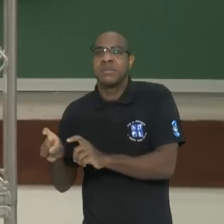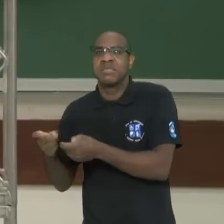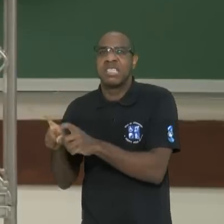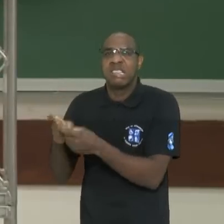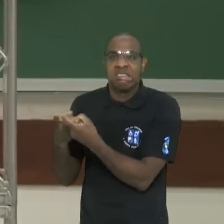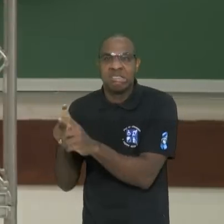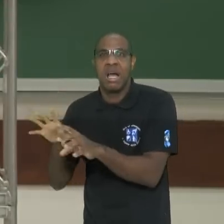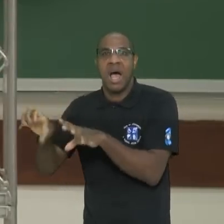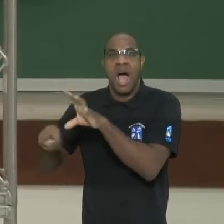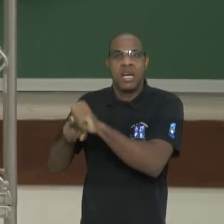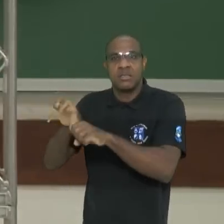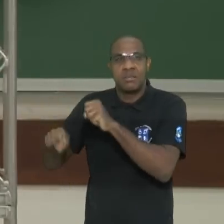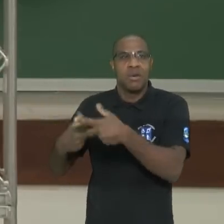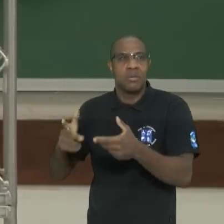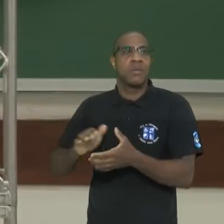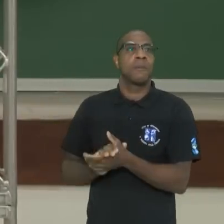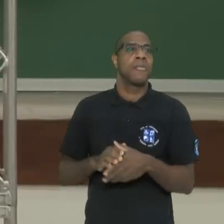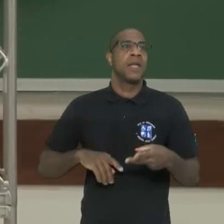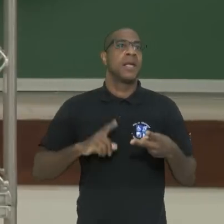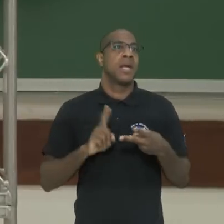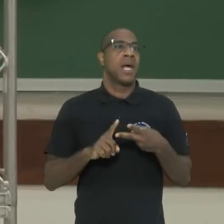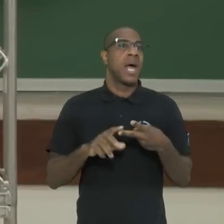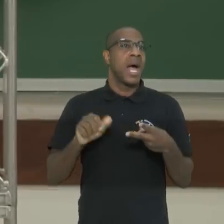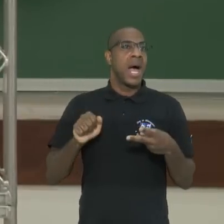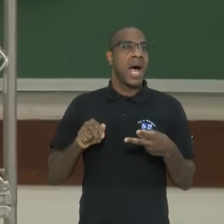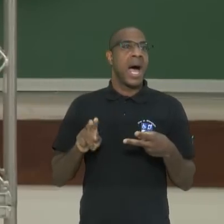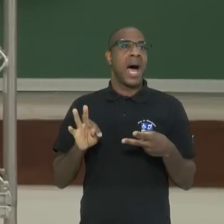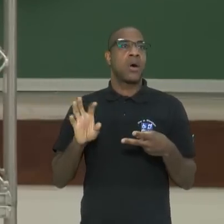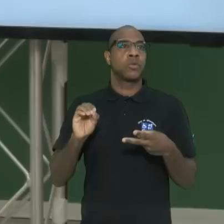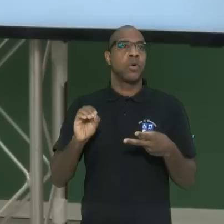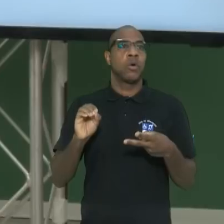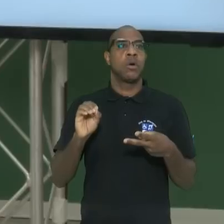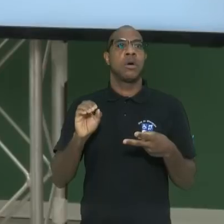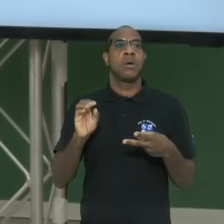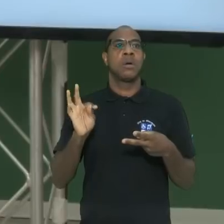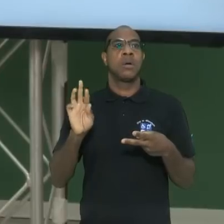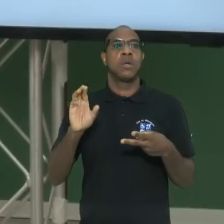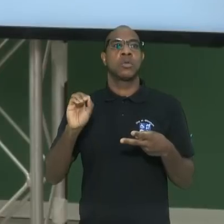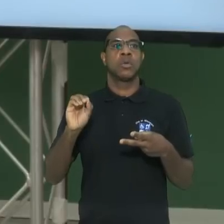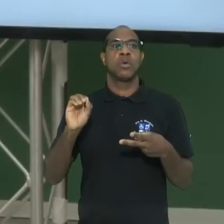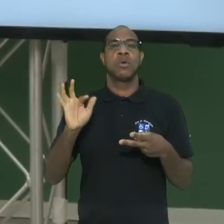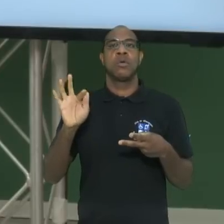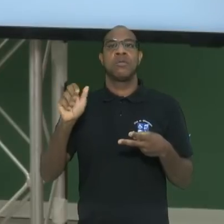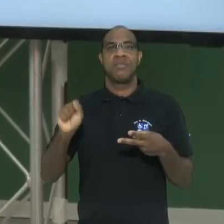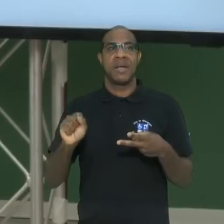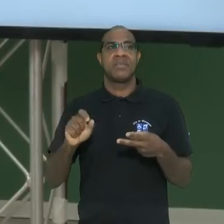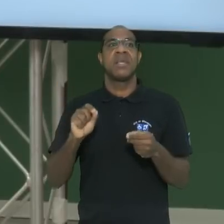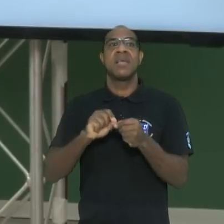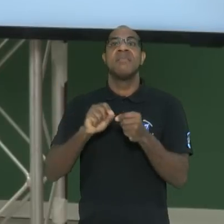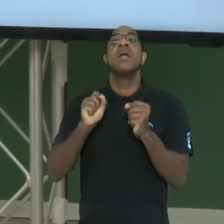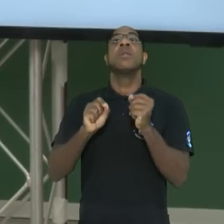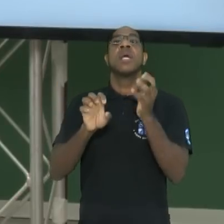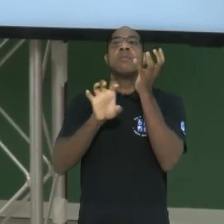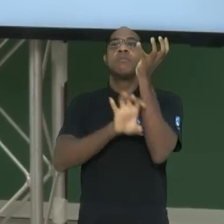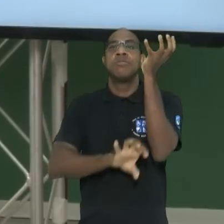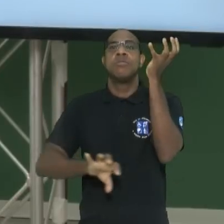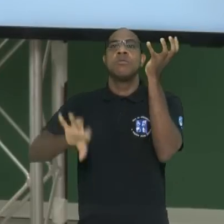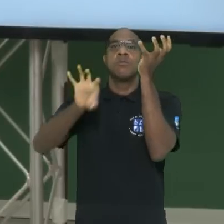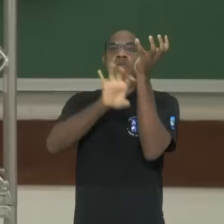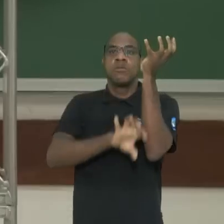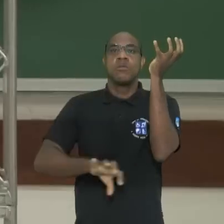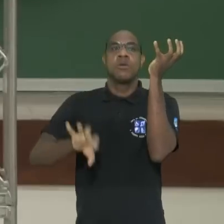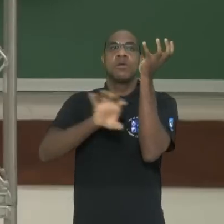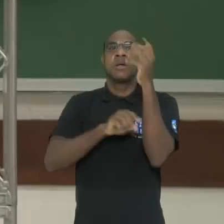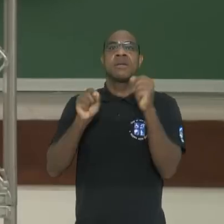elas. E aquelas autótrofas que fazem o processo de fotossíntese, no qual elas obtêm o alimento que elas precisam para sobreviver.